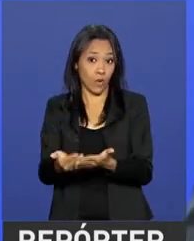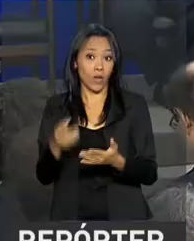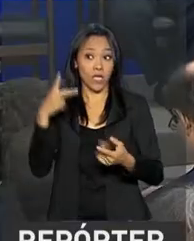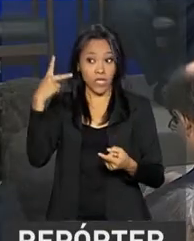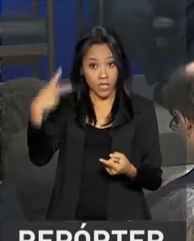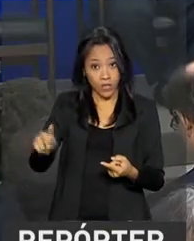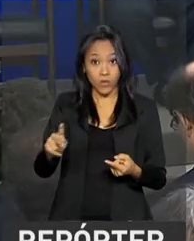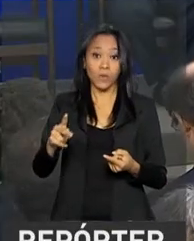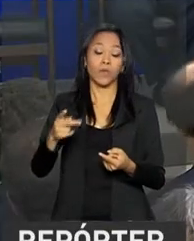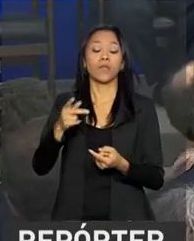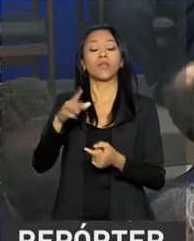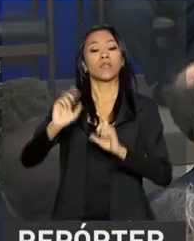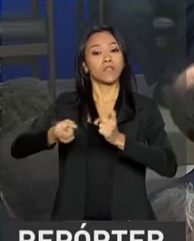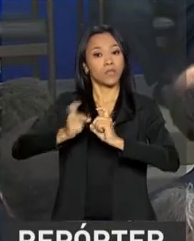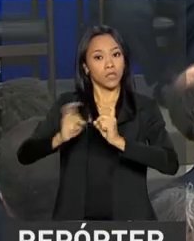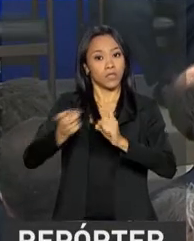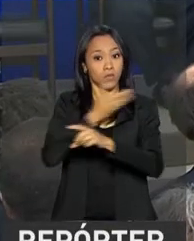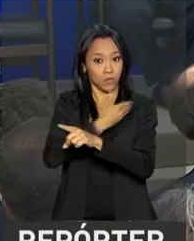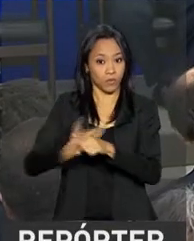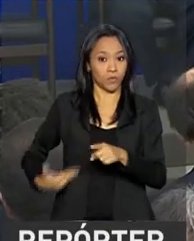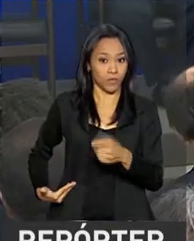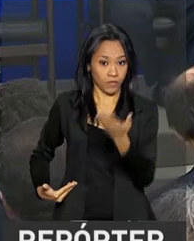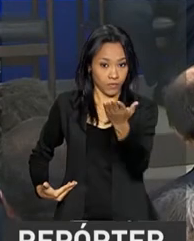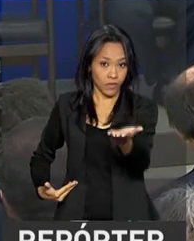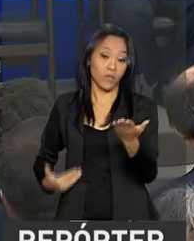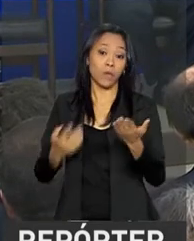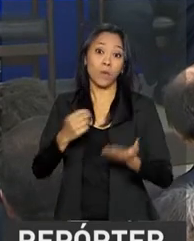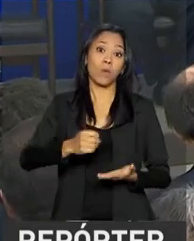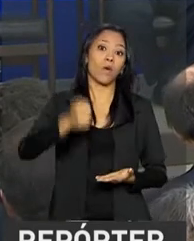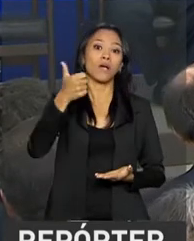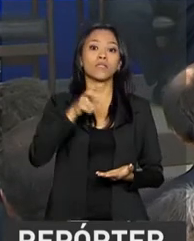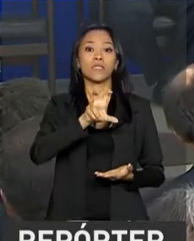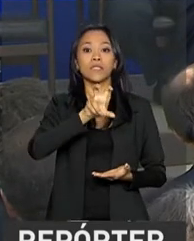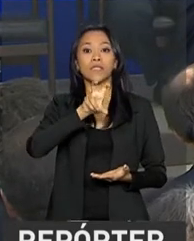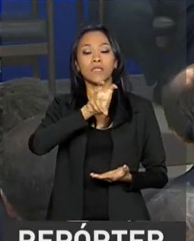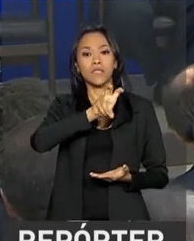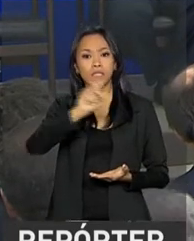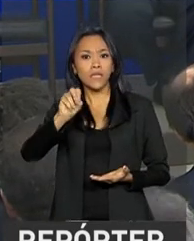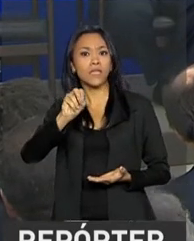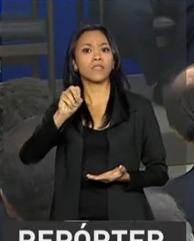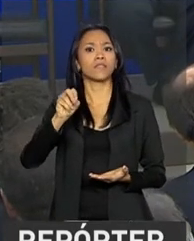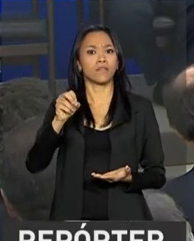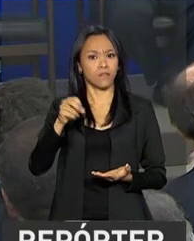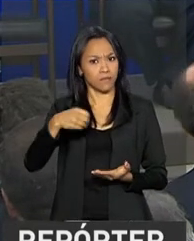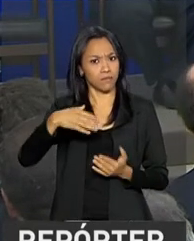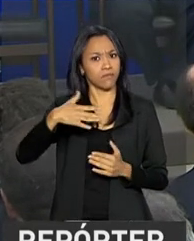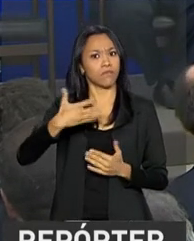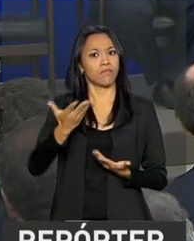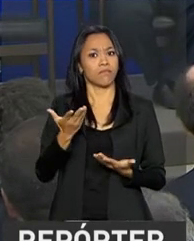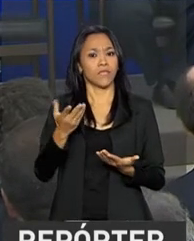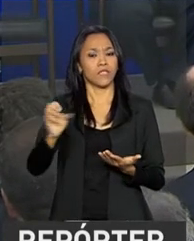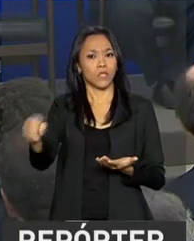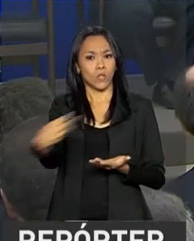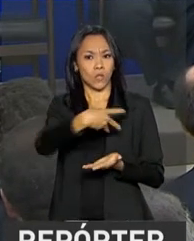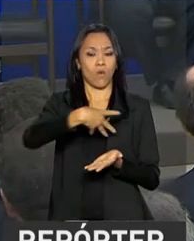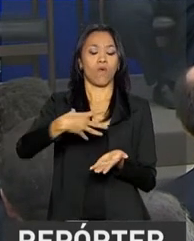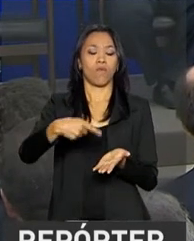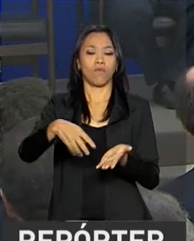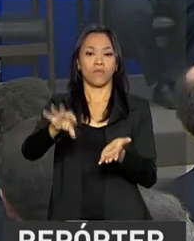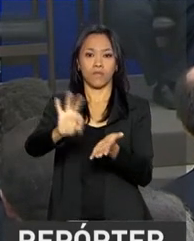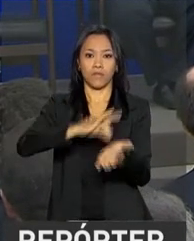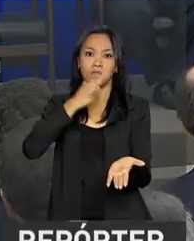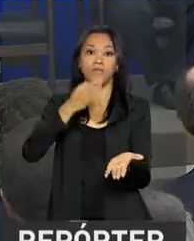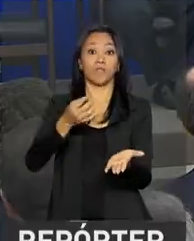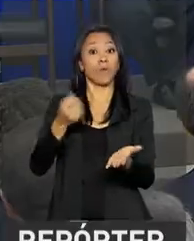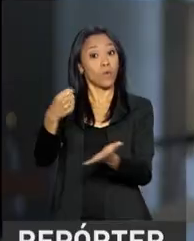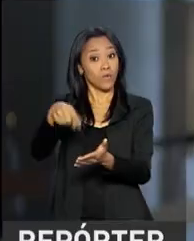está garantido quase 500 mil novas matrículas nesses novos ciclos que foram asseguradas com apoio